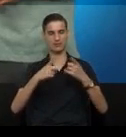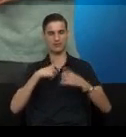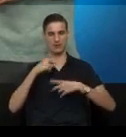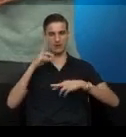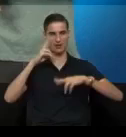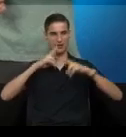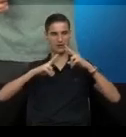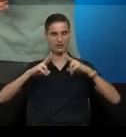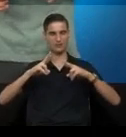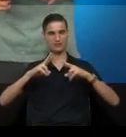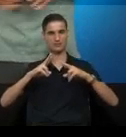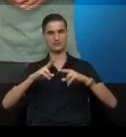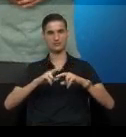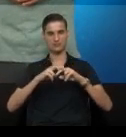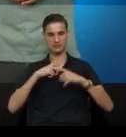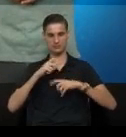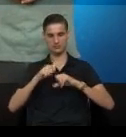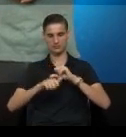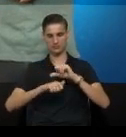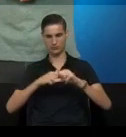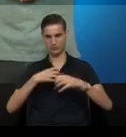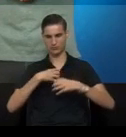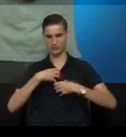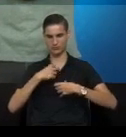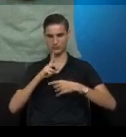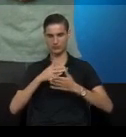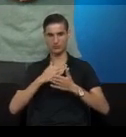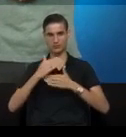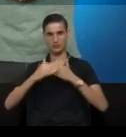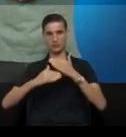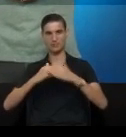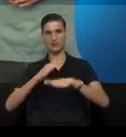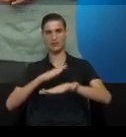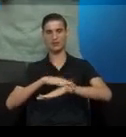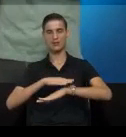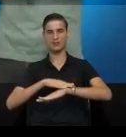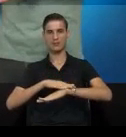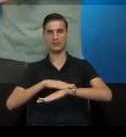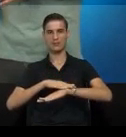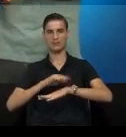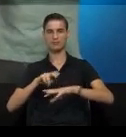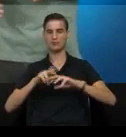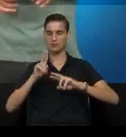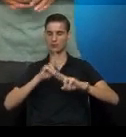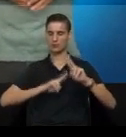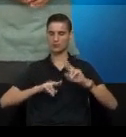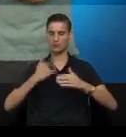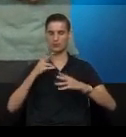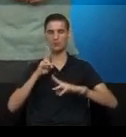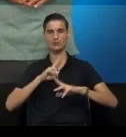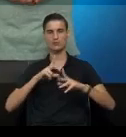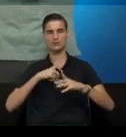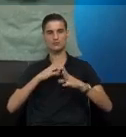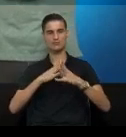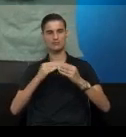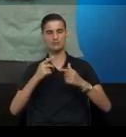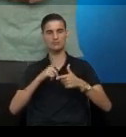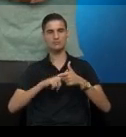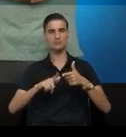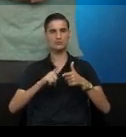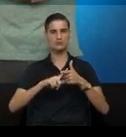função analisada e modela os fenômenos que não evoluem com o tempo. Ela é muito útil na solução de problemas